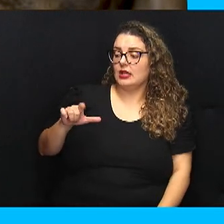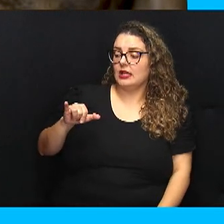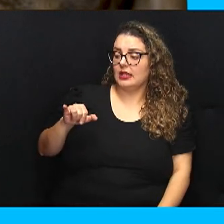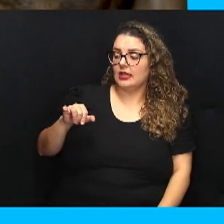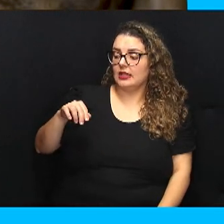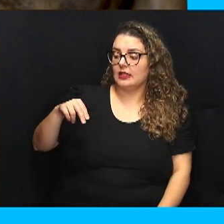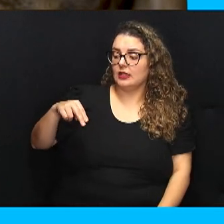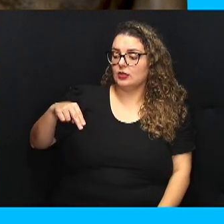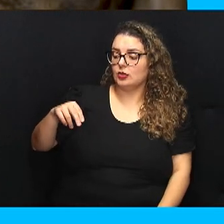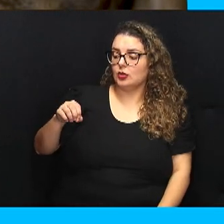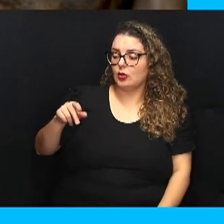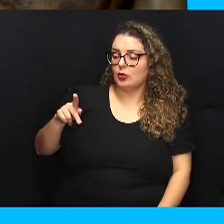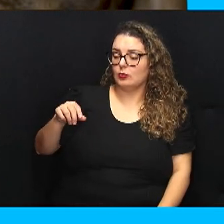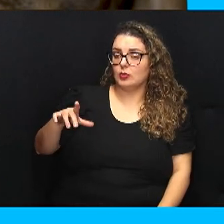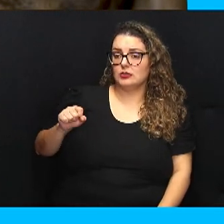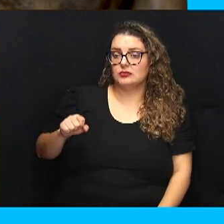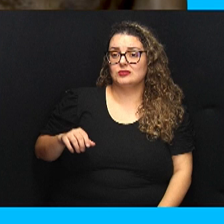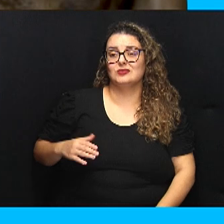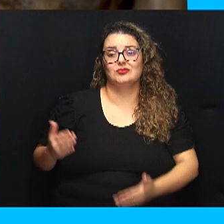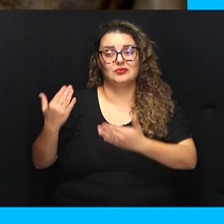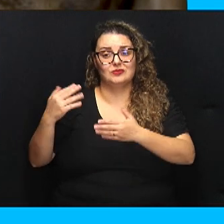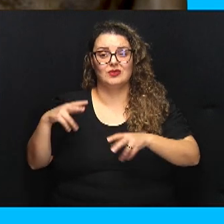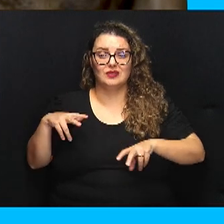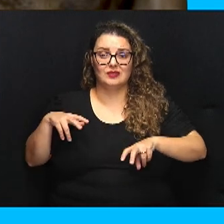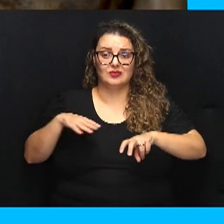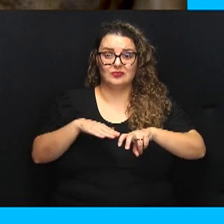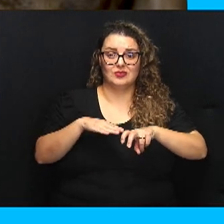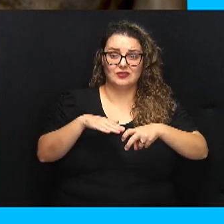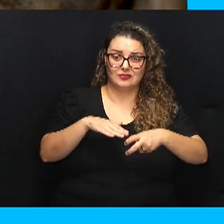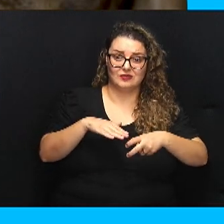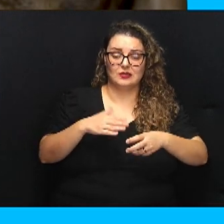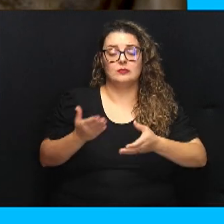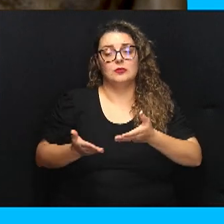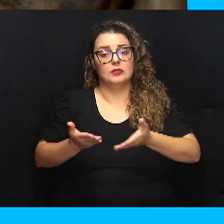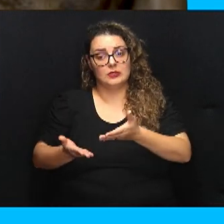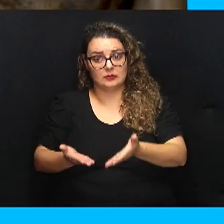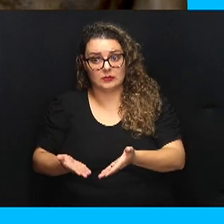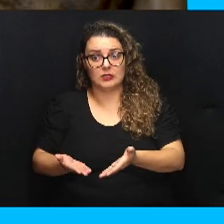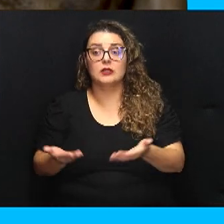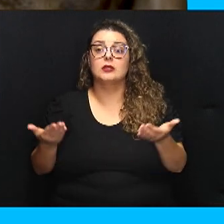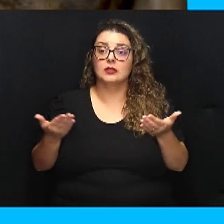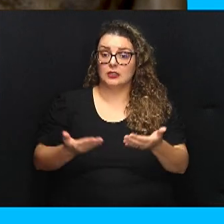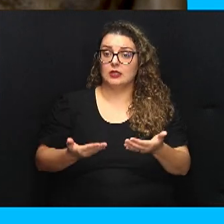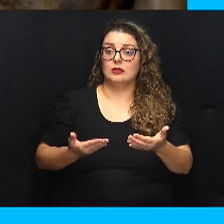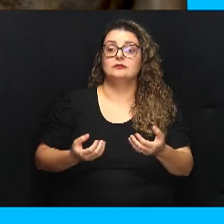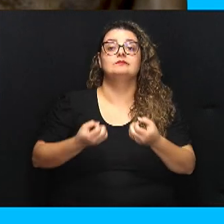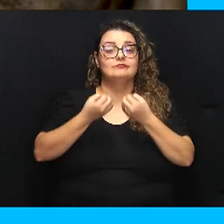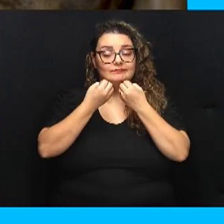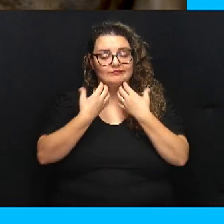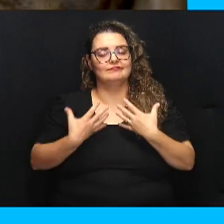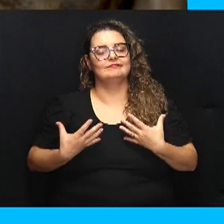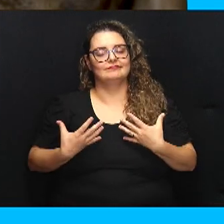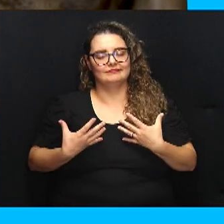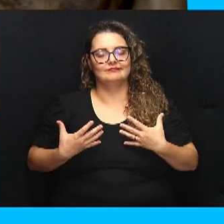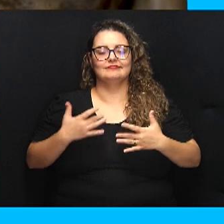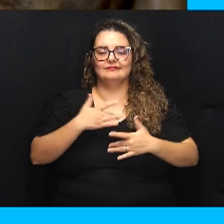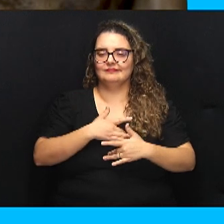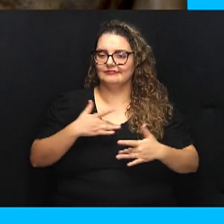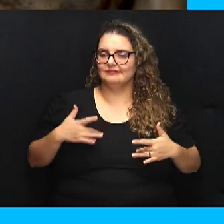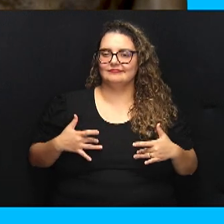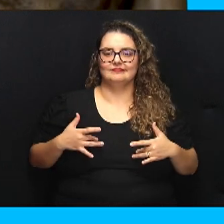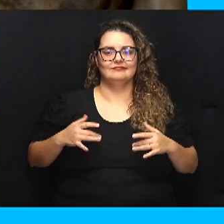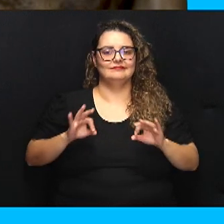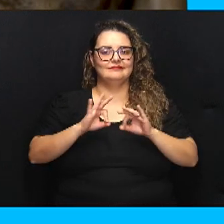ano. Suspeita de atropelamento, ela passou por tratamento e agora pode ter uma adoção incrível, cheia